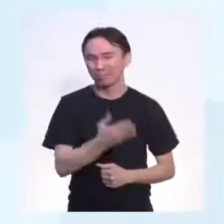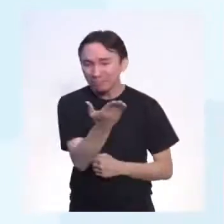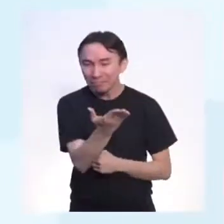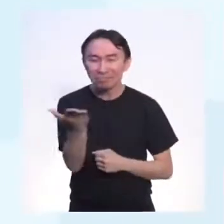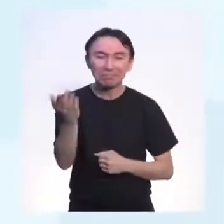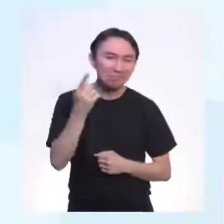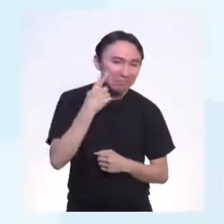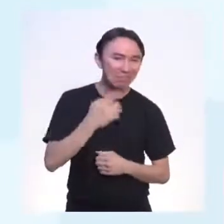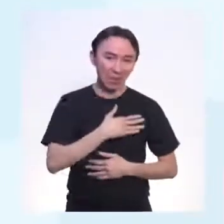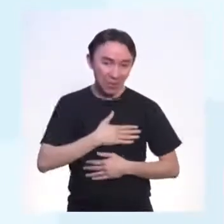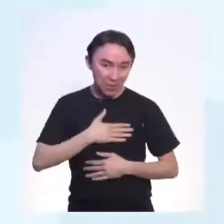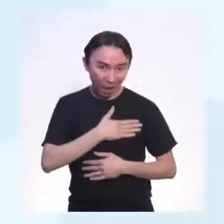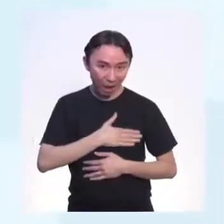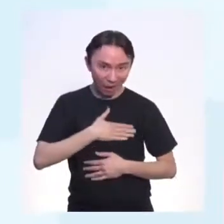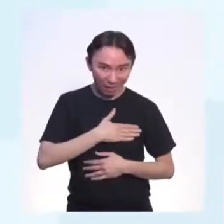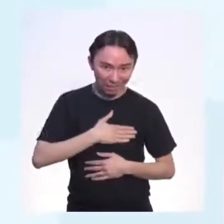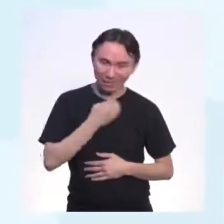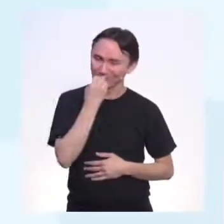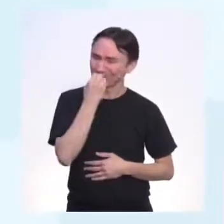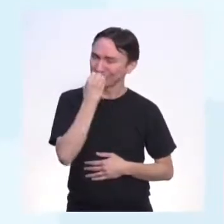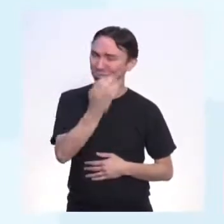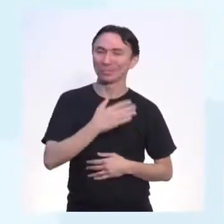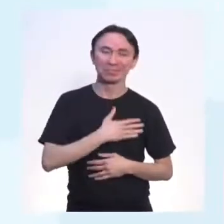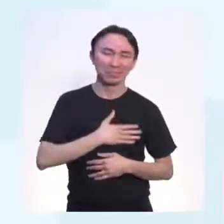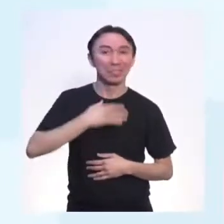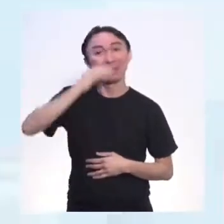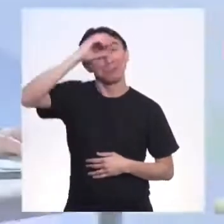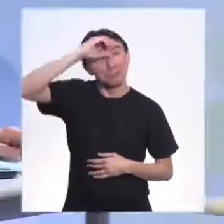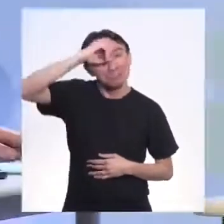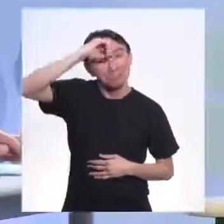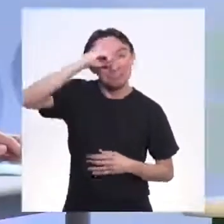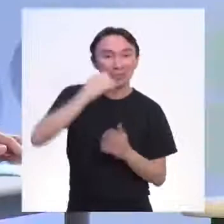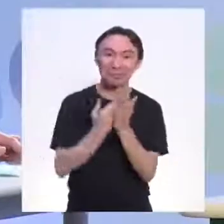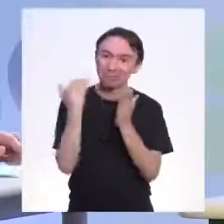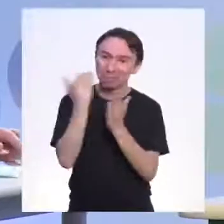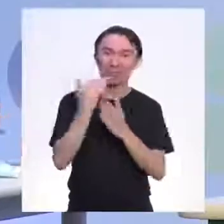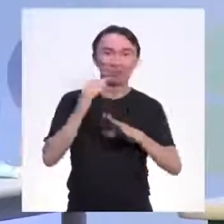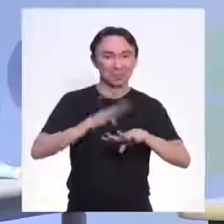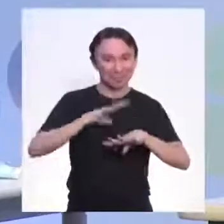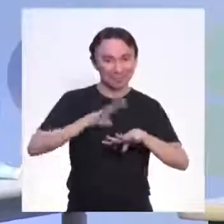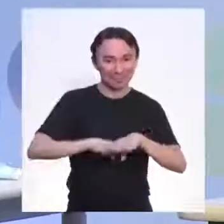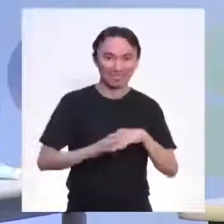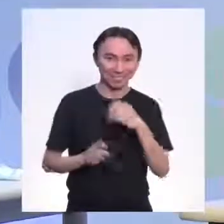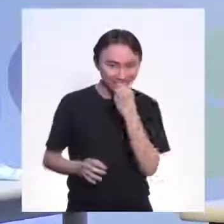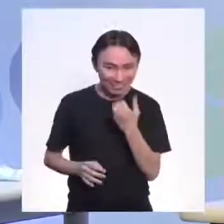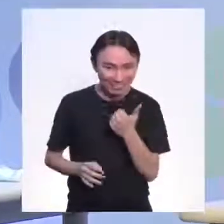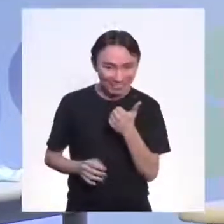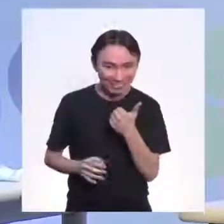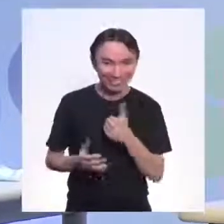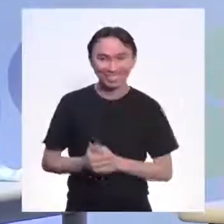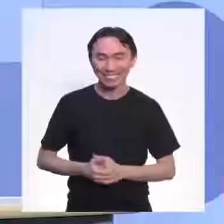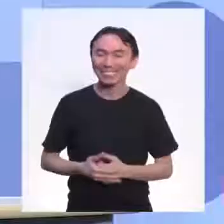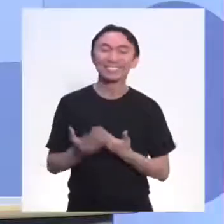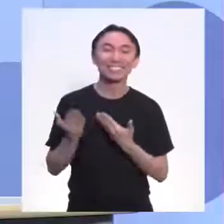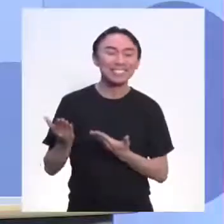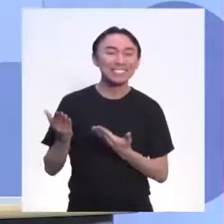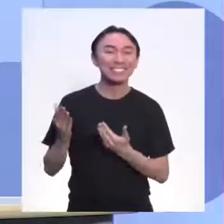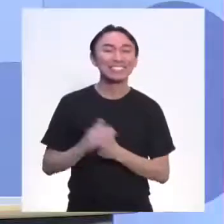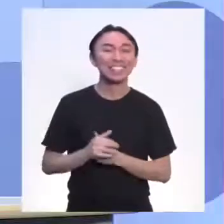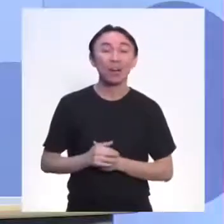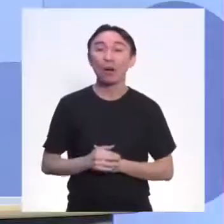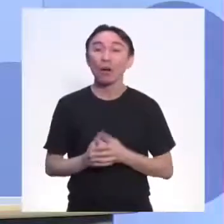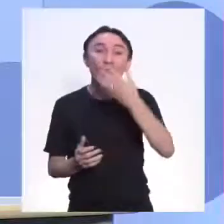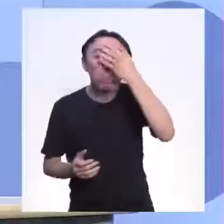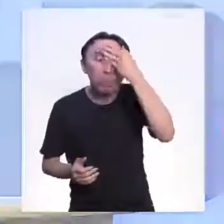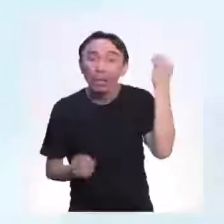tenha gostado desta aula e aprendido um pouquinho mais de matemática, ok? Professora Roberta? Pessoal, não esqueçam